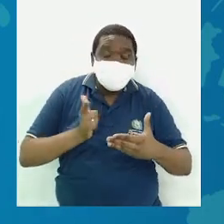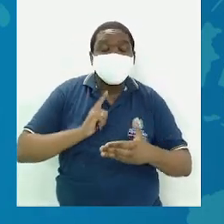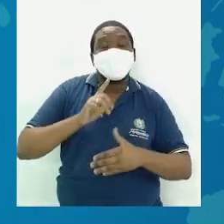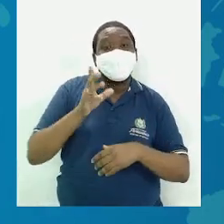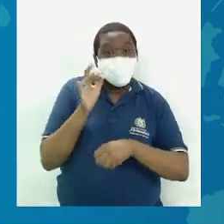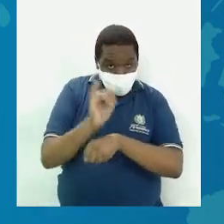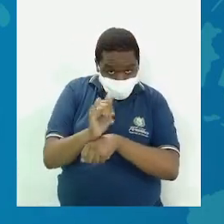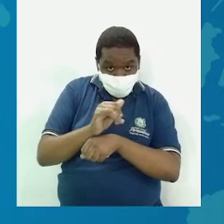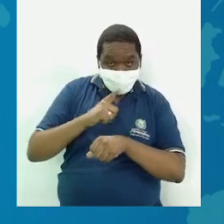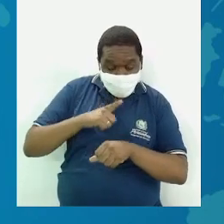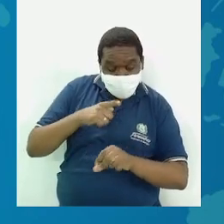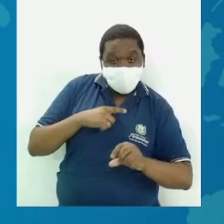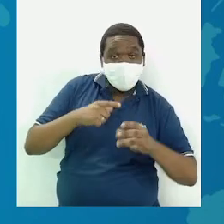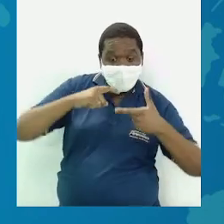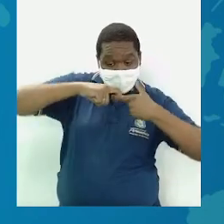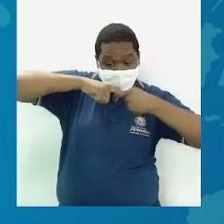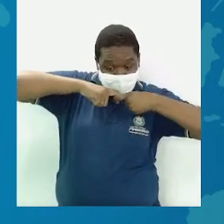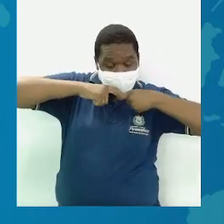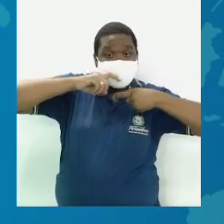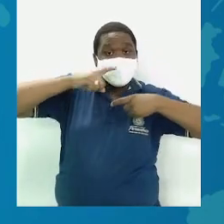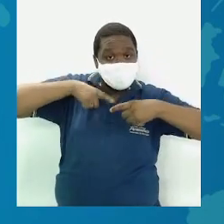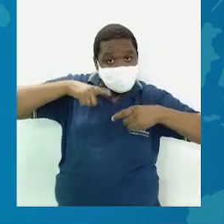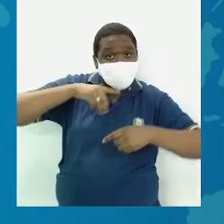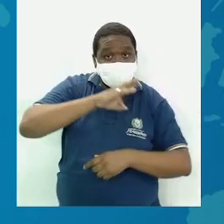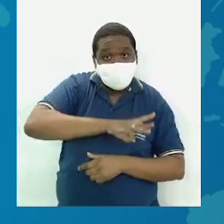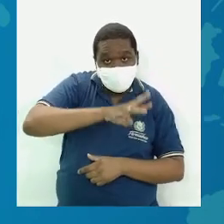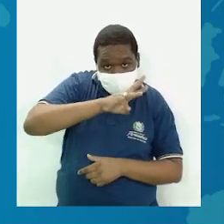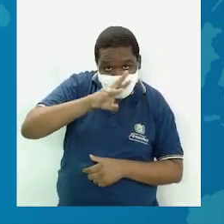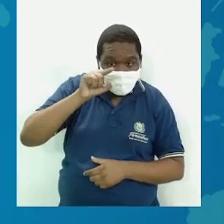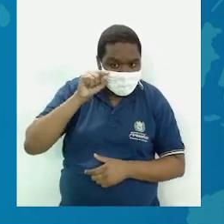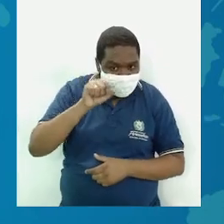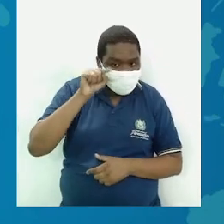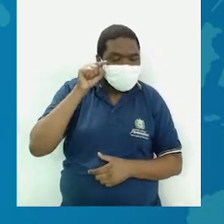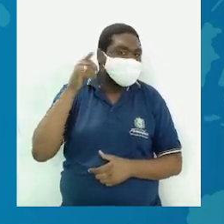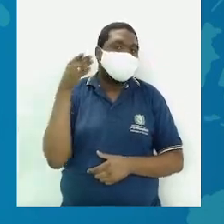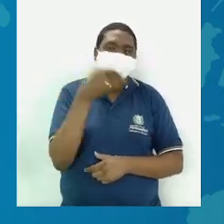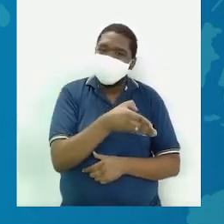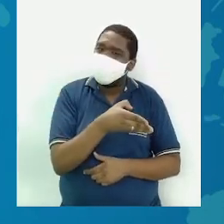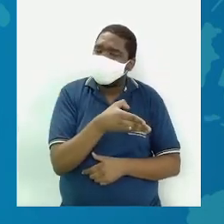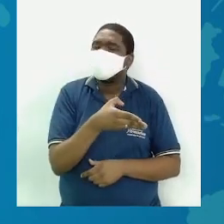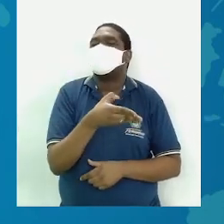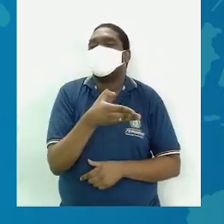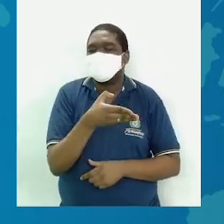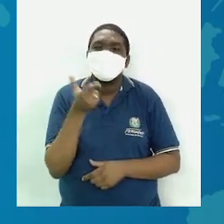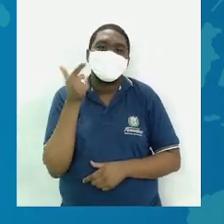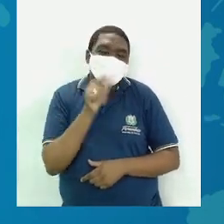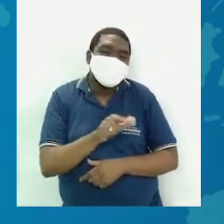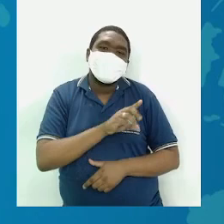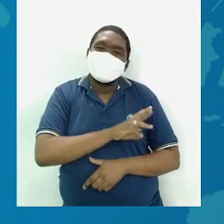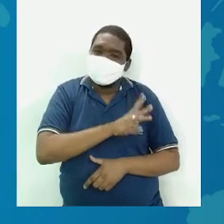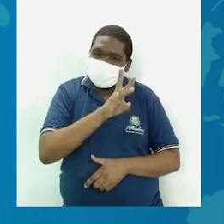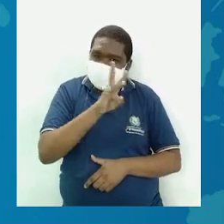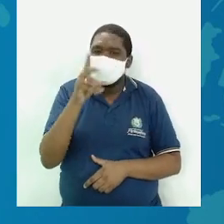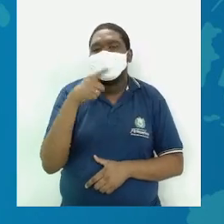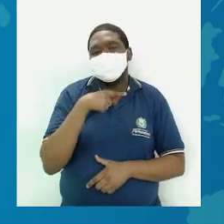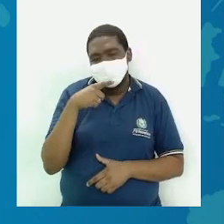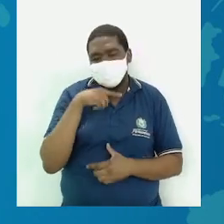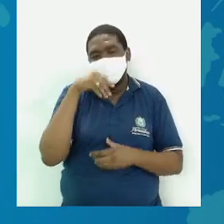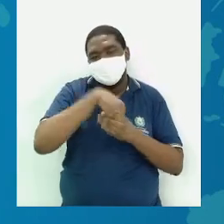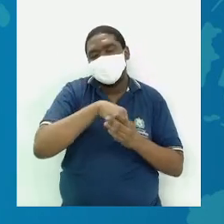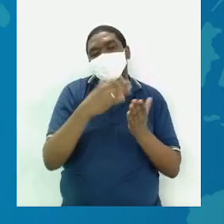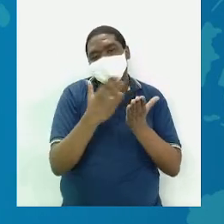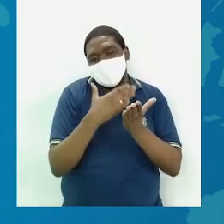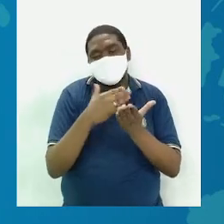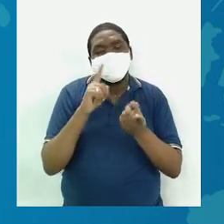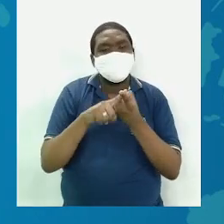embaixo que você pode clicar nesse link depois e você vai direto para o site, né, onde